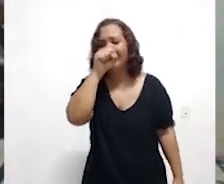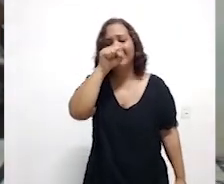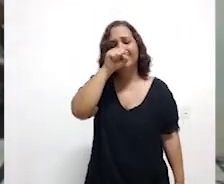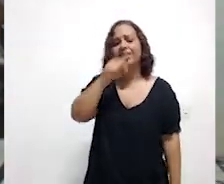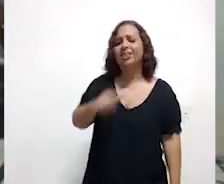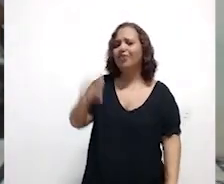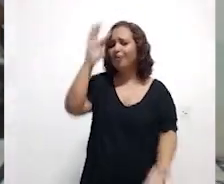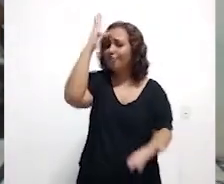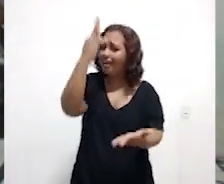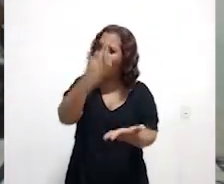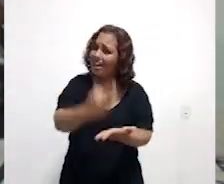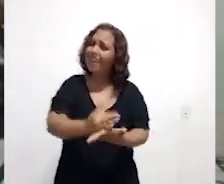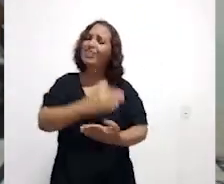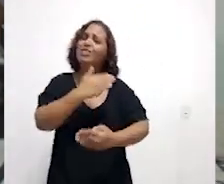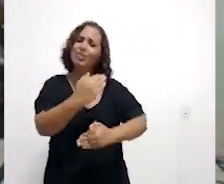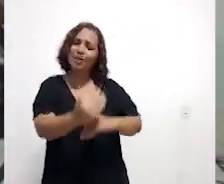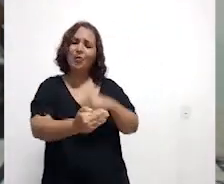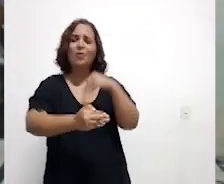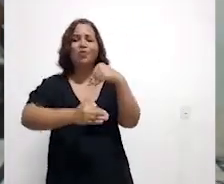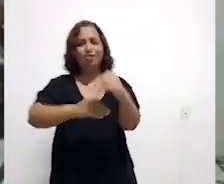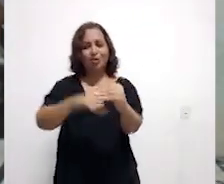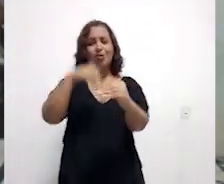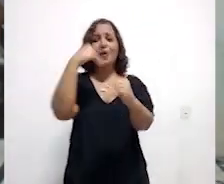Pai, com fé que se